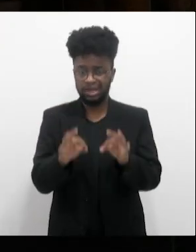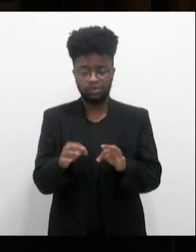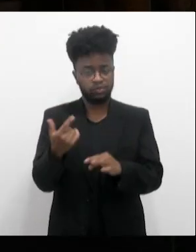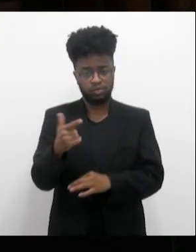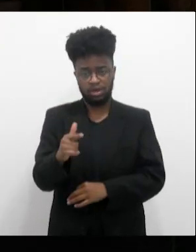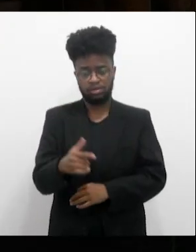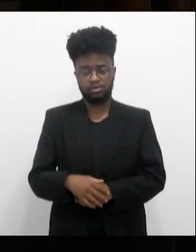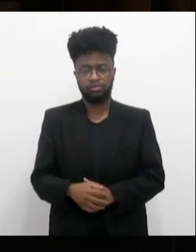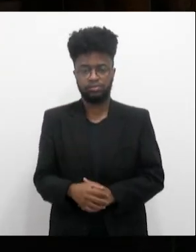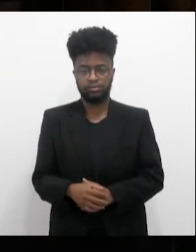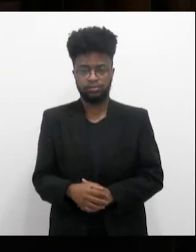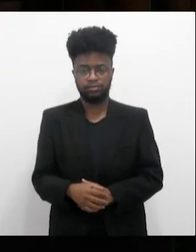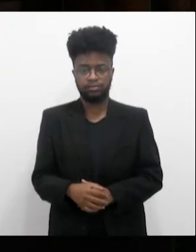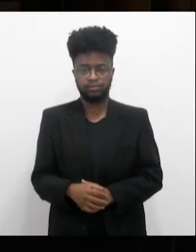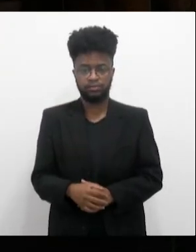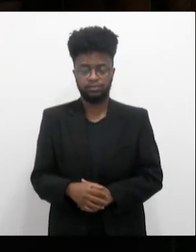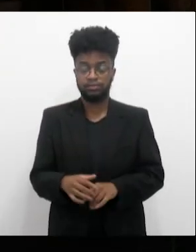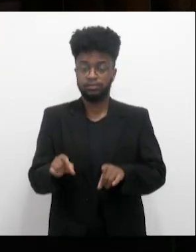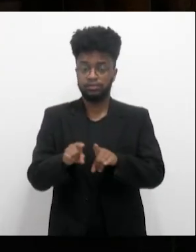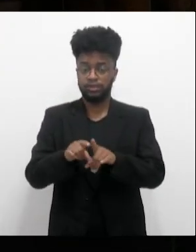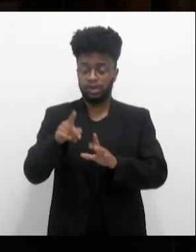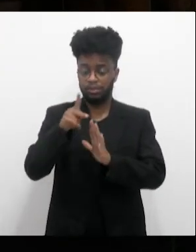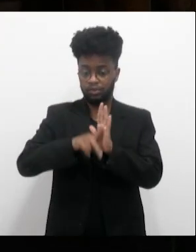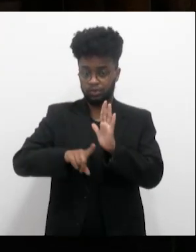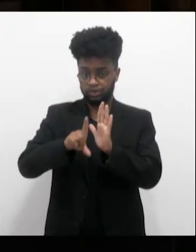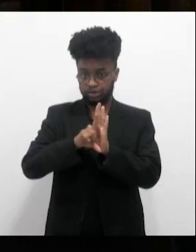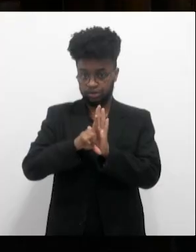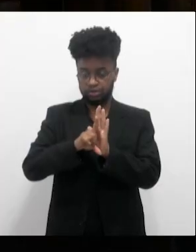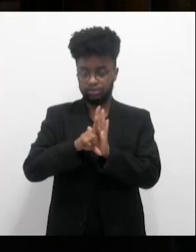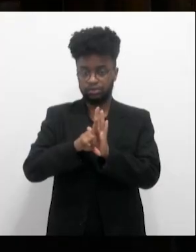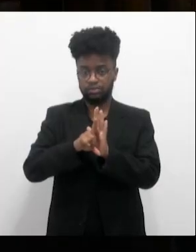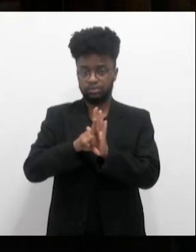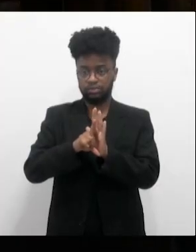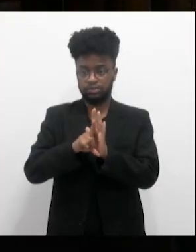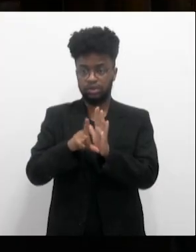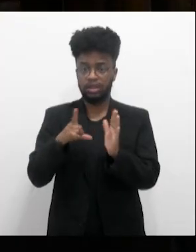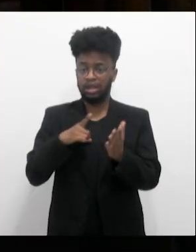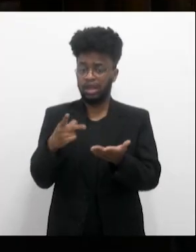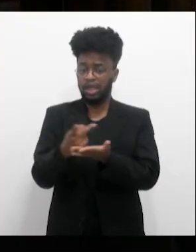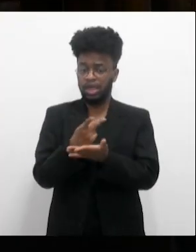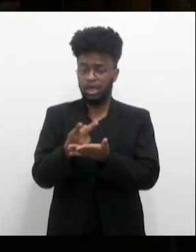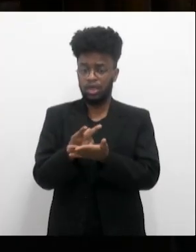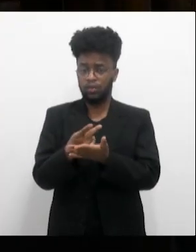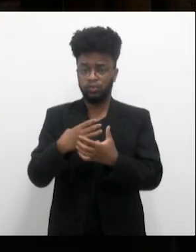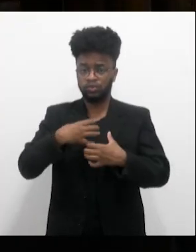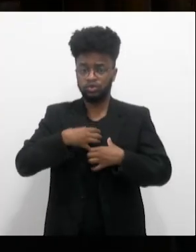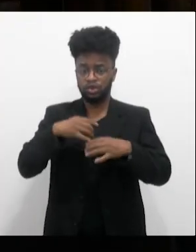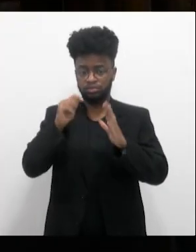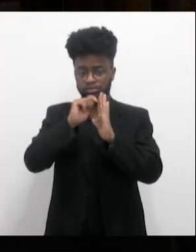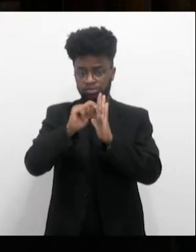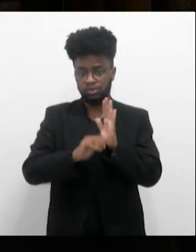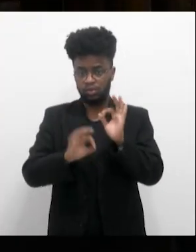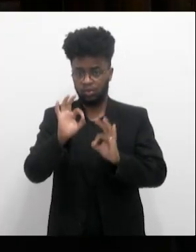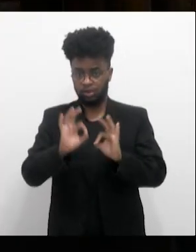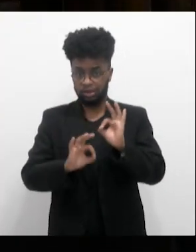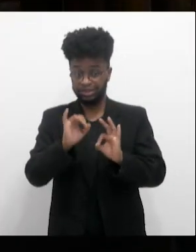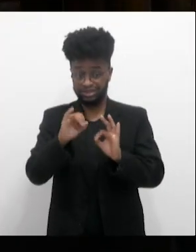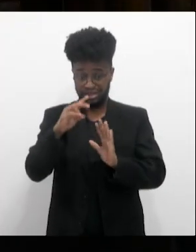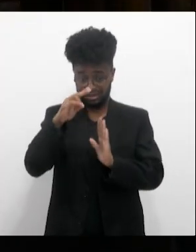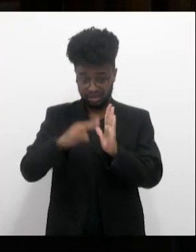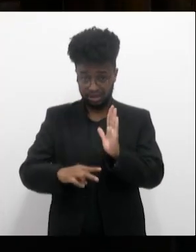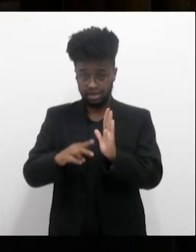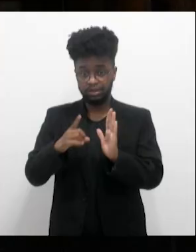do mais, o projeto de lei tem um erro de forma. Se a senhora olhar, é uma